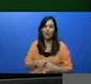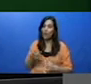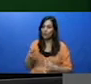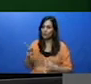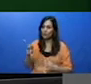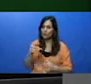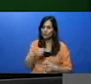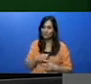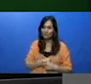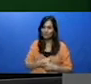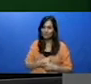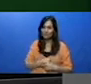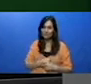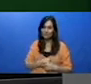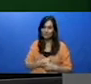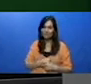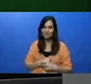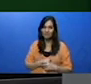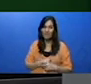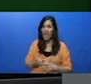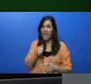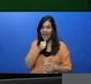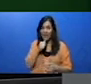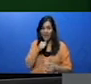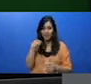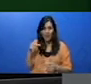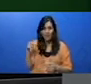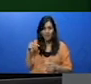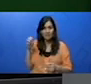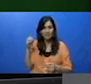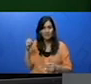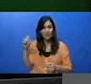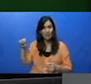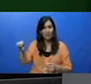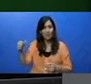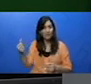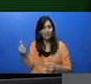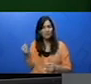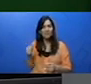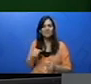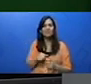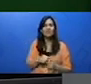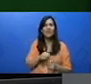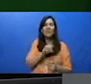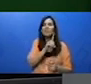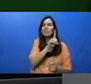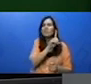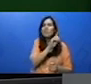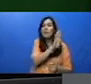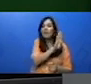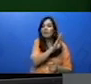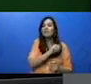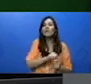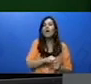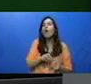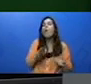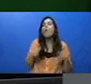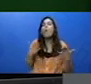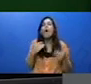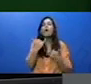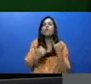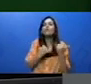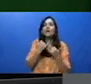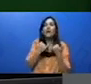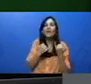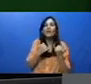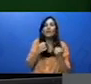Continuando. Ainda na página 196, D. Qual jogador irá contornar o maior